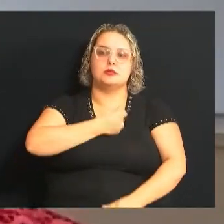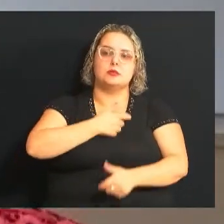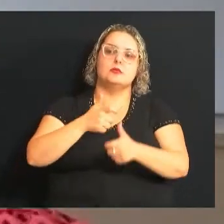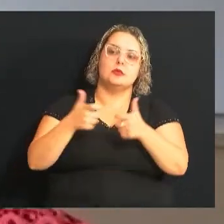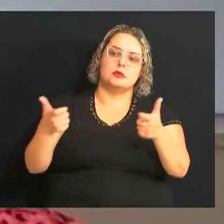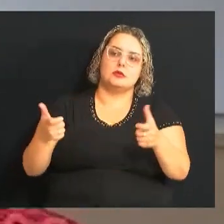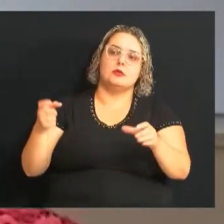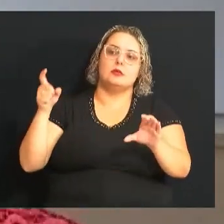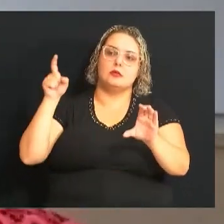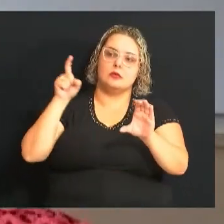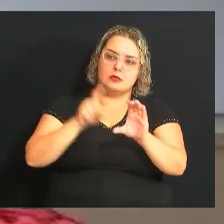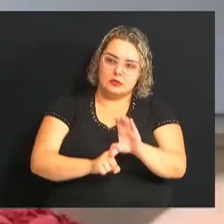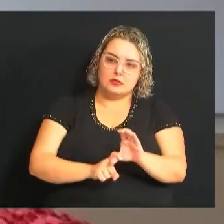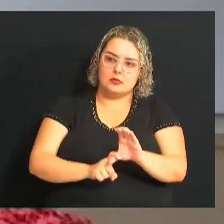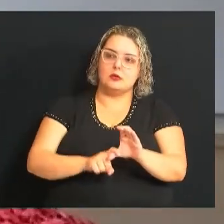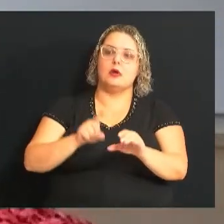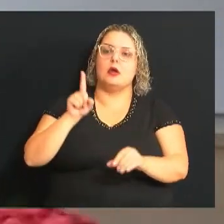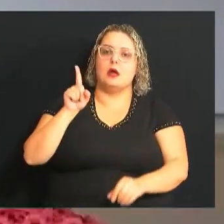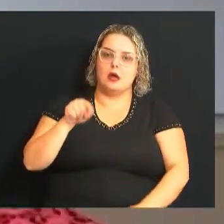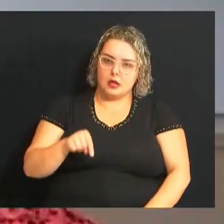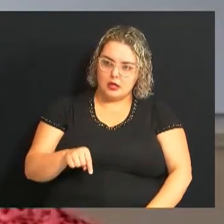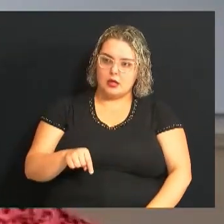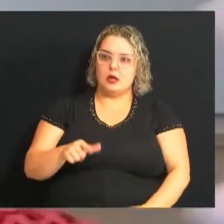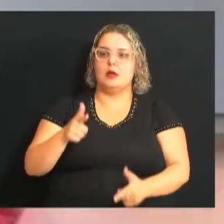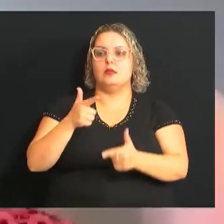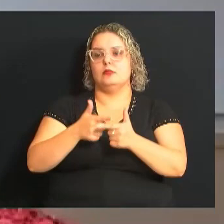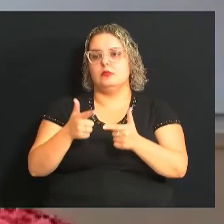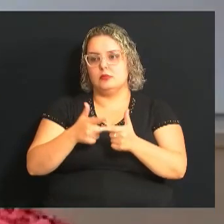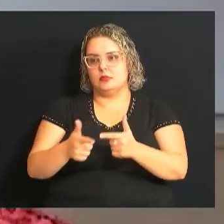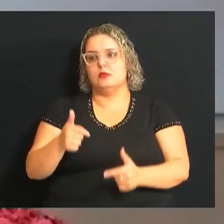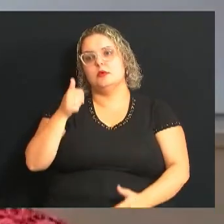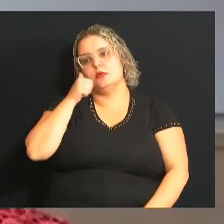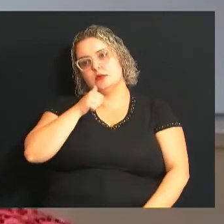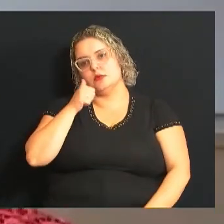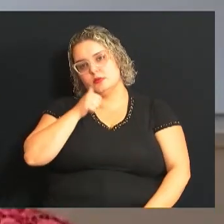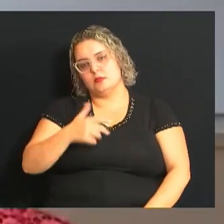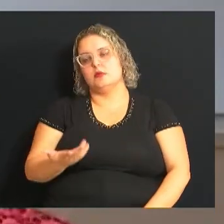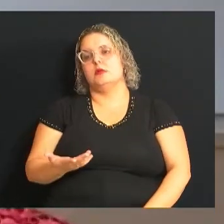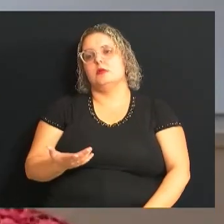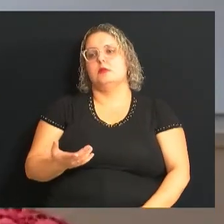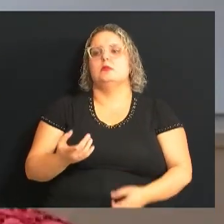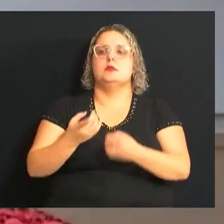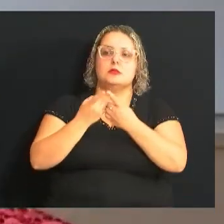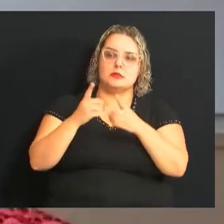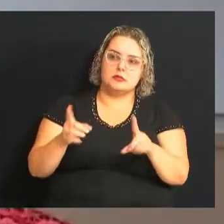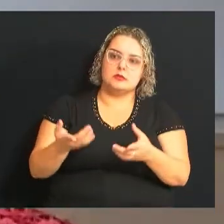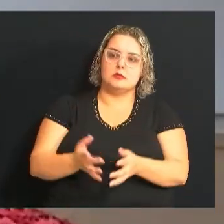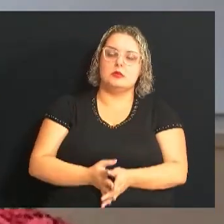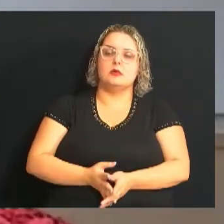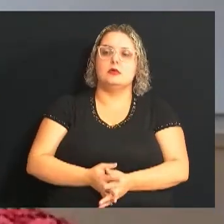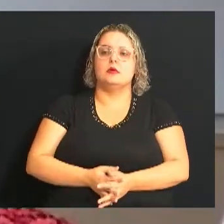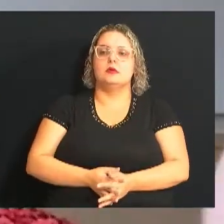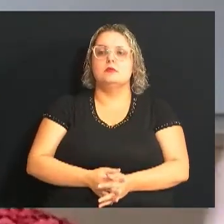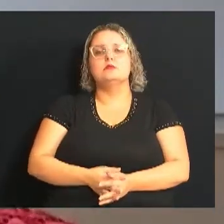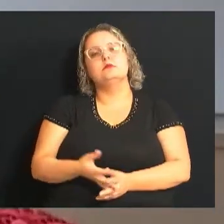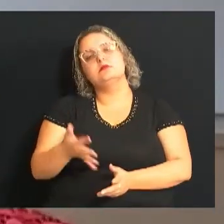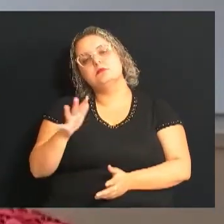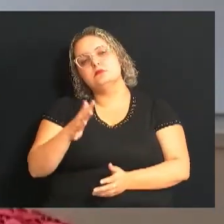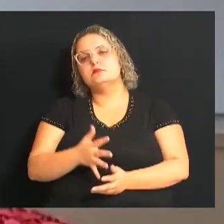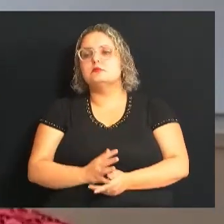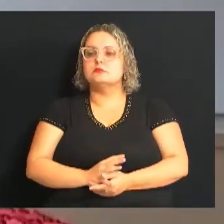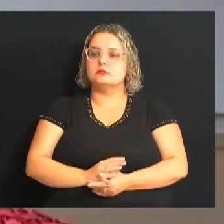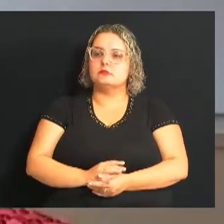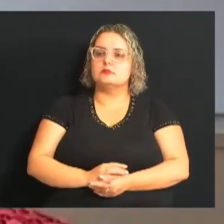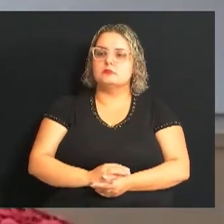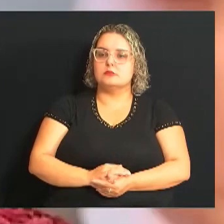dependência financeira ainda é uma questão, especialmente para as mulheres, para as pessoas se separarem. E aproximadamente a faixa de